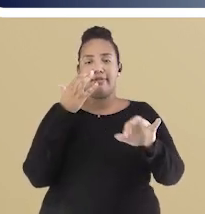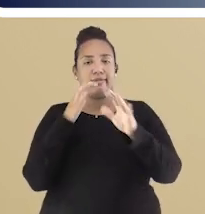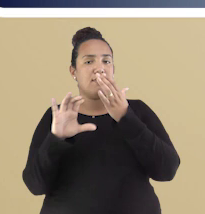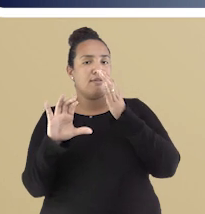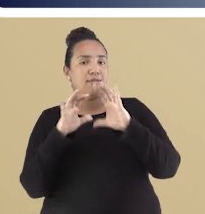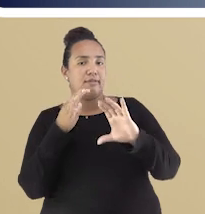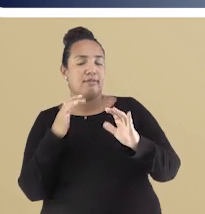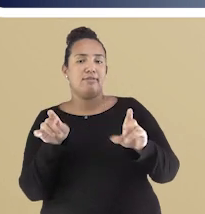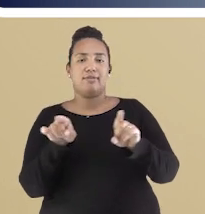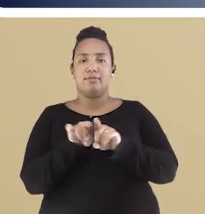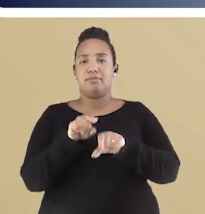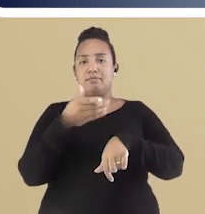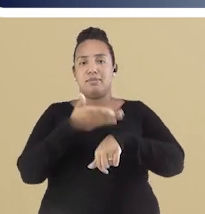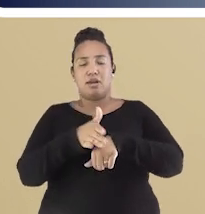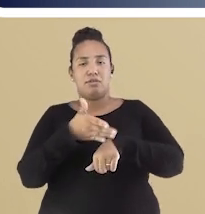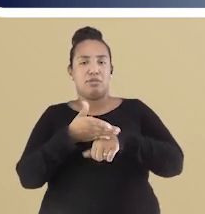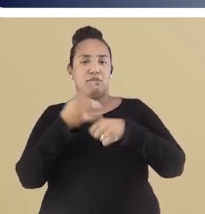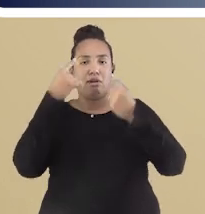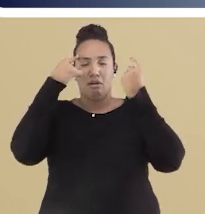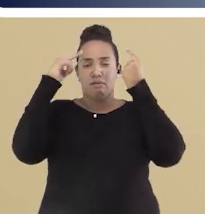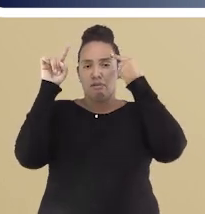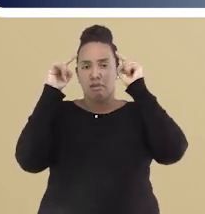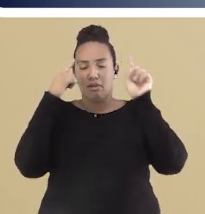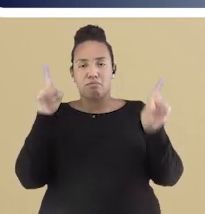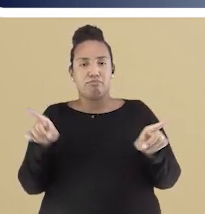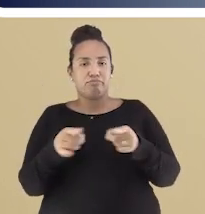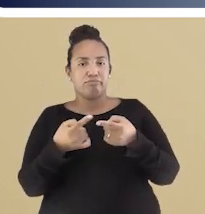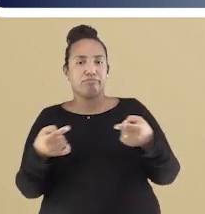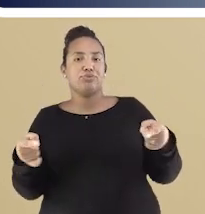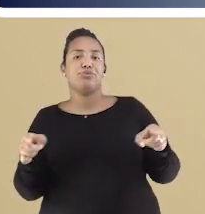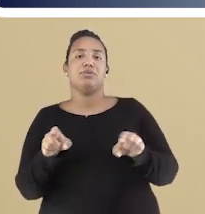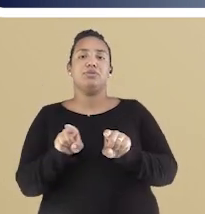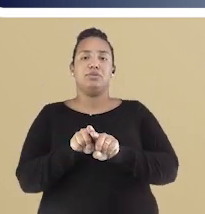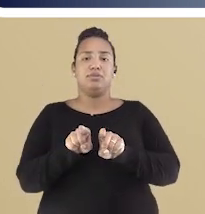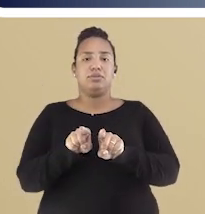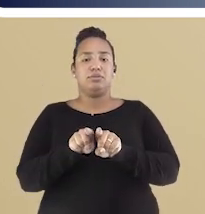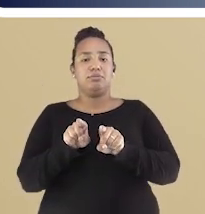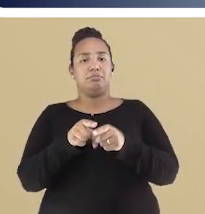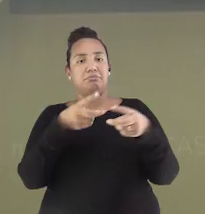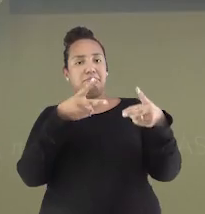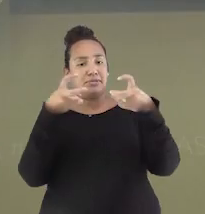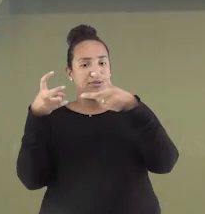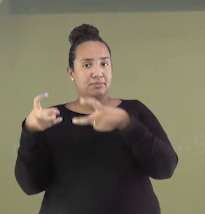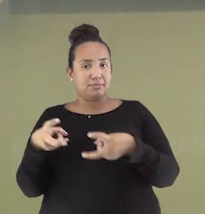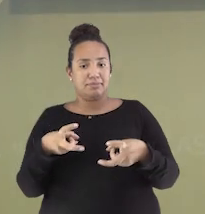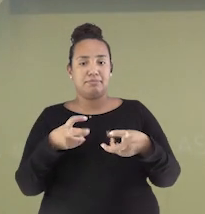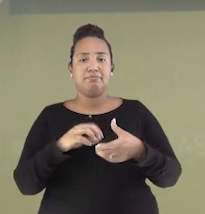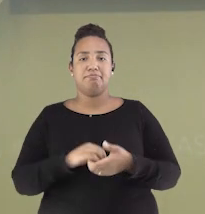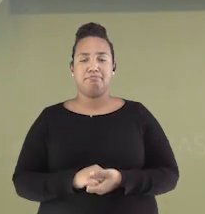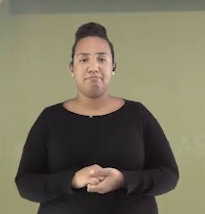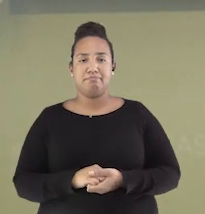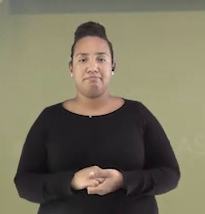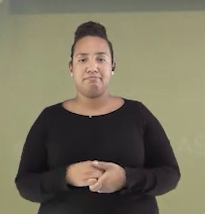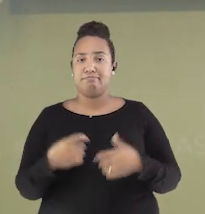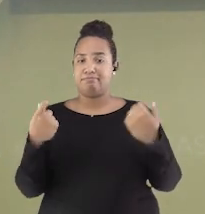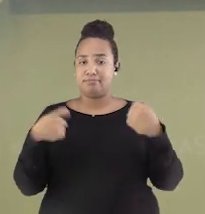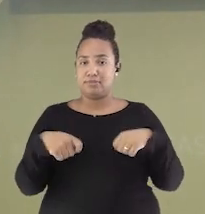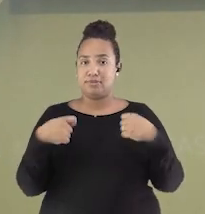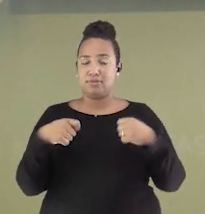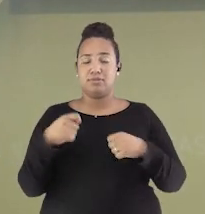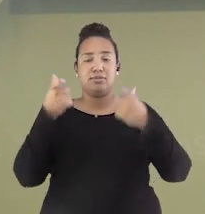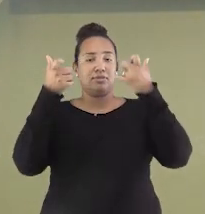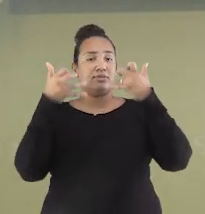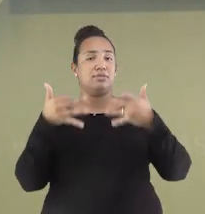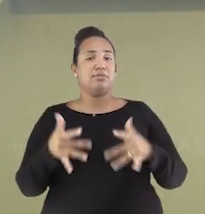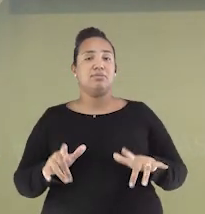e práticas diversas de composição e criação execução e apreciação musicais só preciso dizer mais uma coisa que